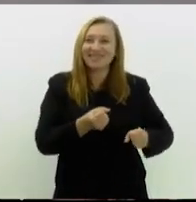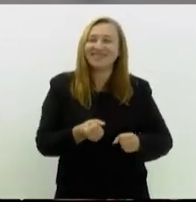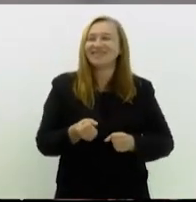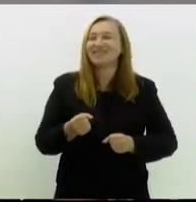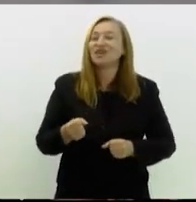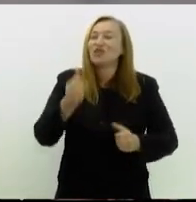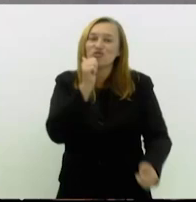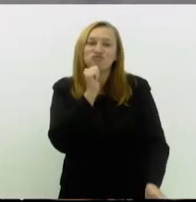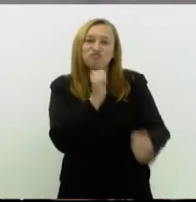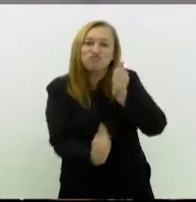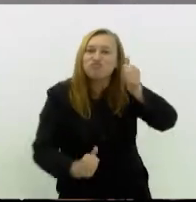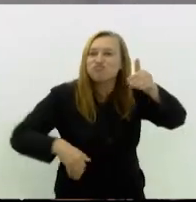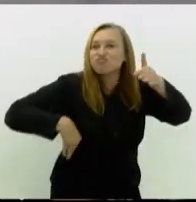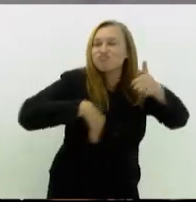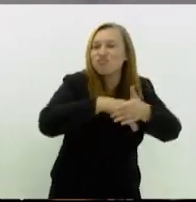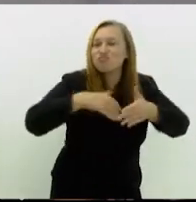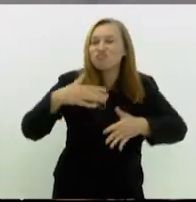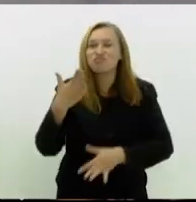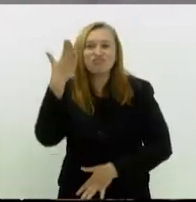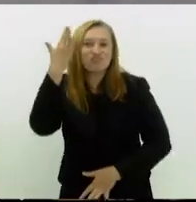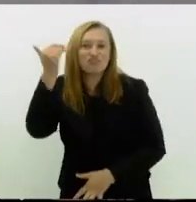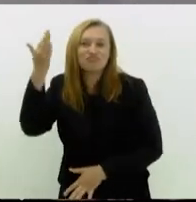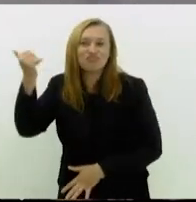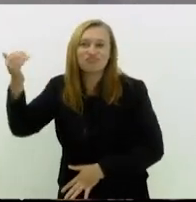futebol é um